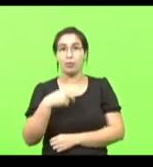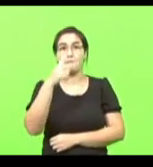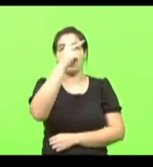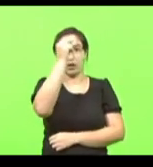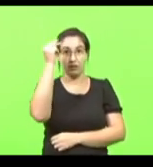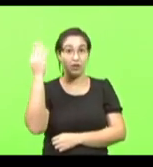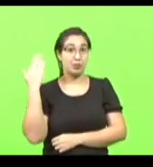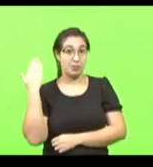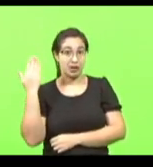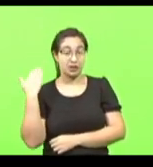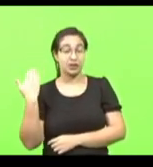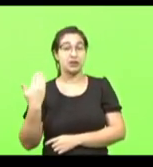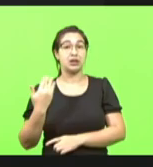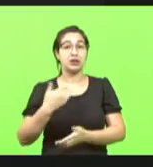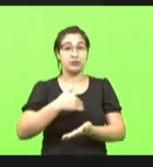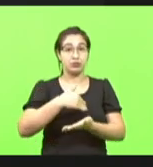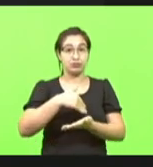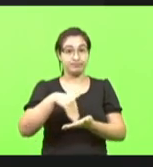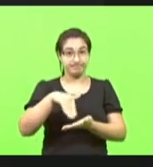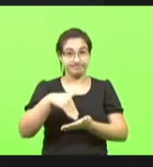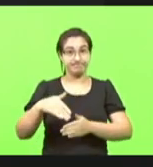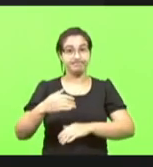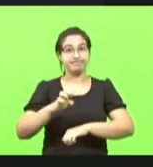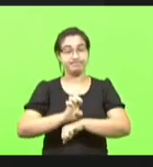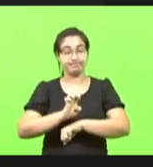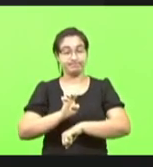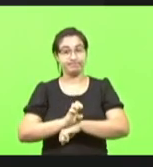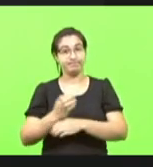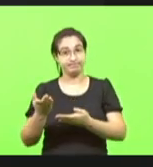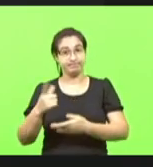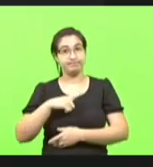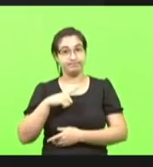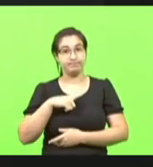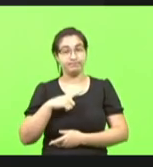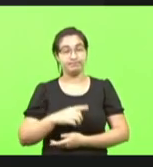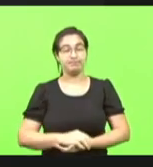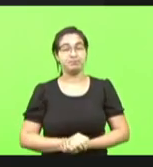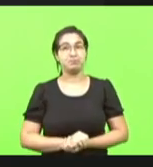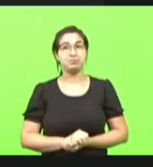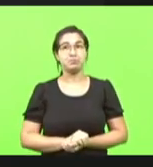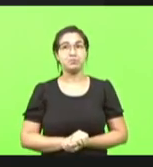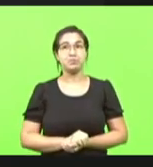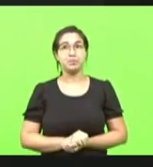da postura do secretário de Estado. Senhor presidente. Sim, deputado Kennedy.